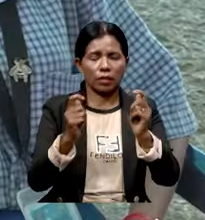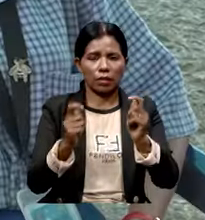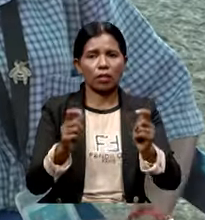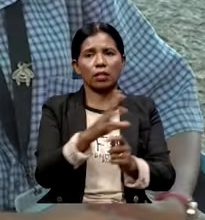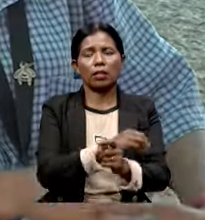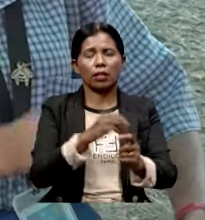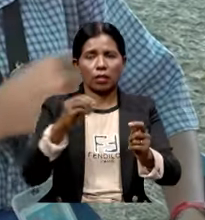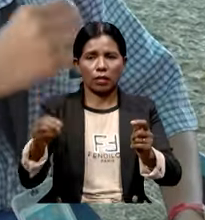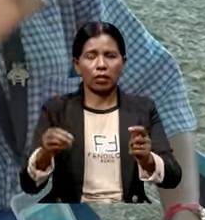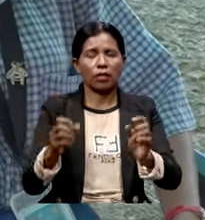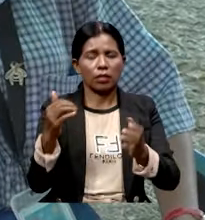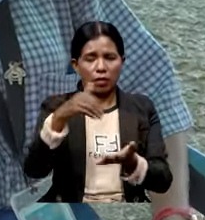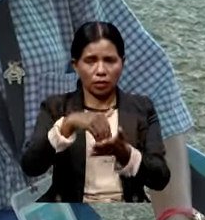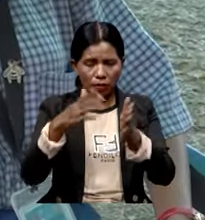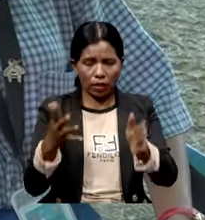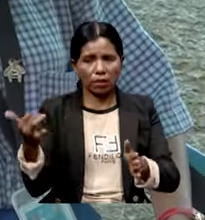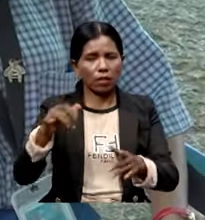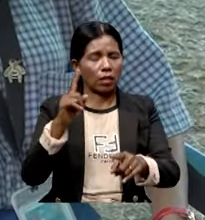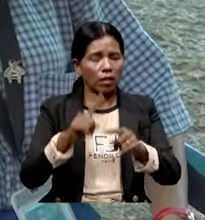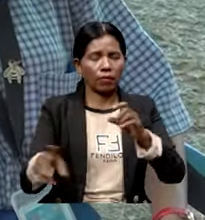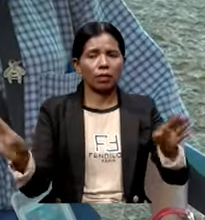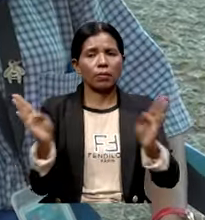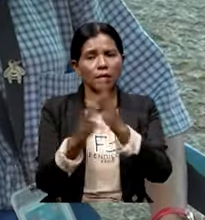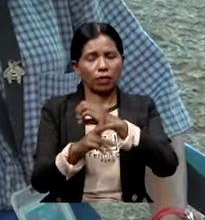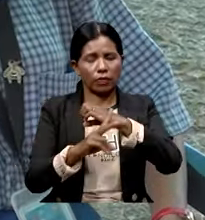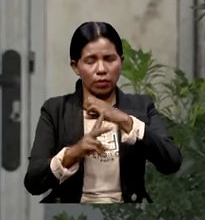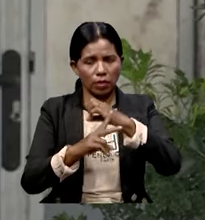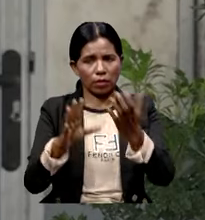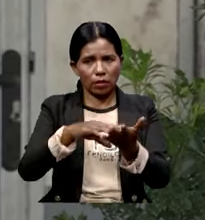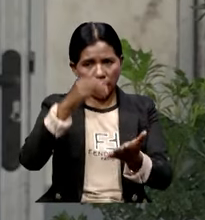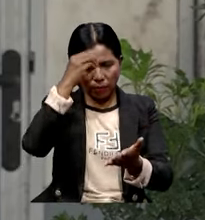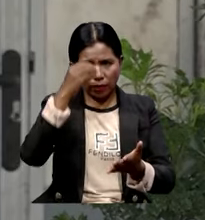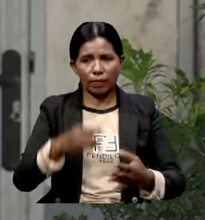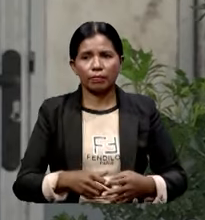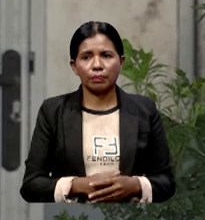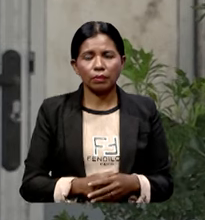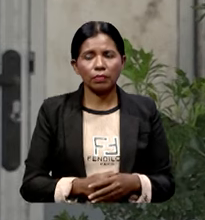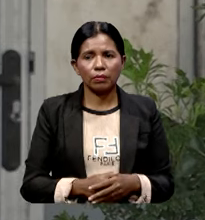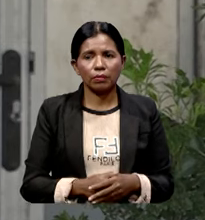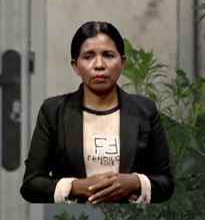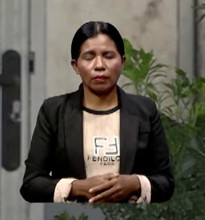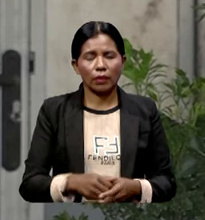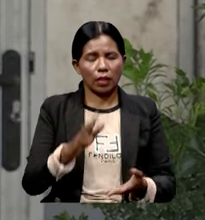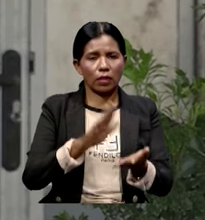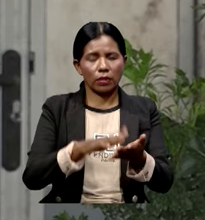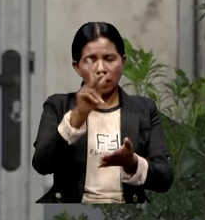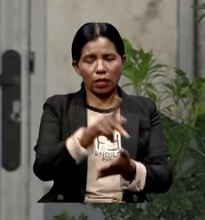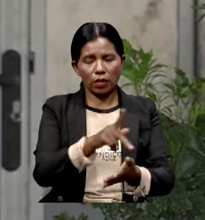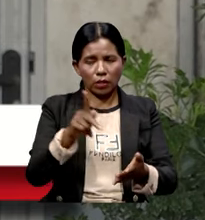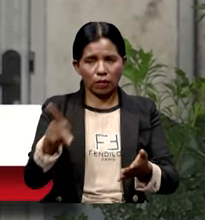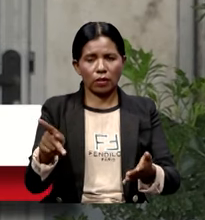bolsa candidatura, nune estudante Sira labelesai vítima, ba ensino aprendizagem. Escola Católica não se Hakarak na